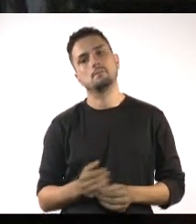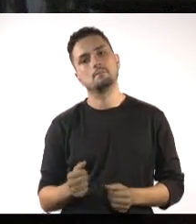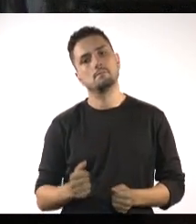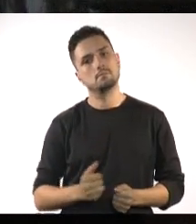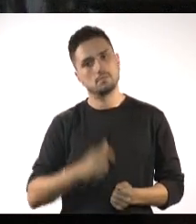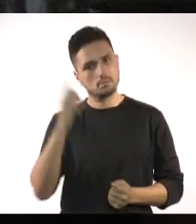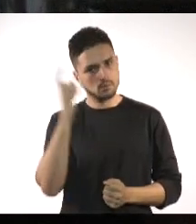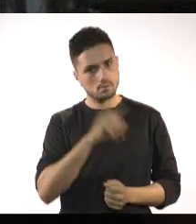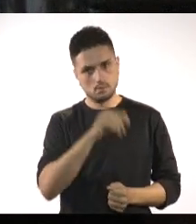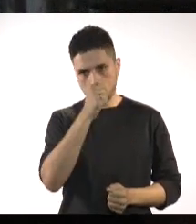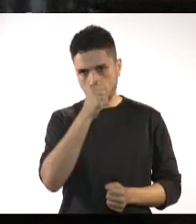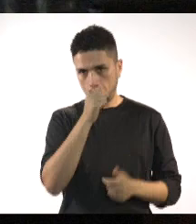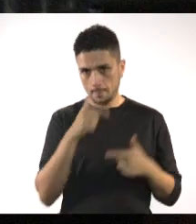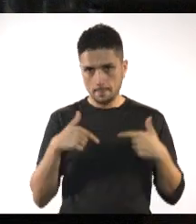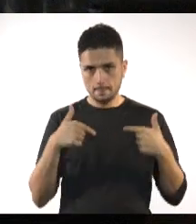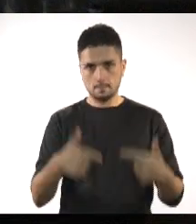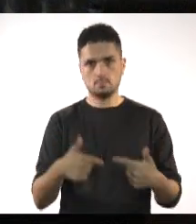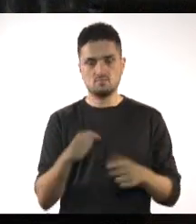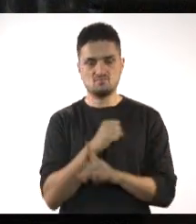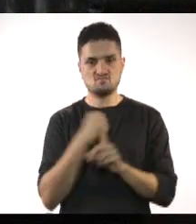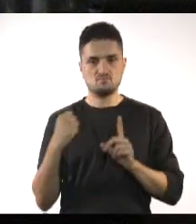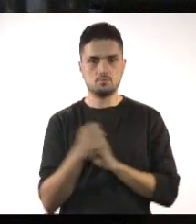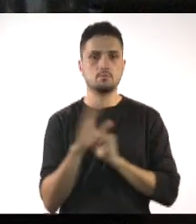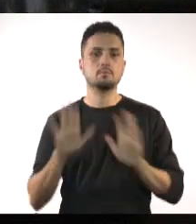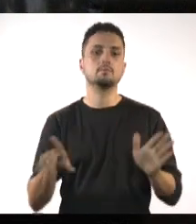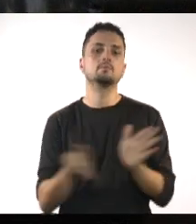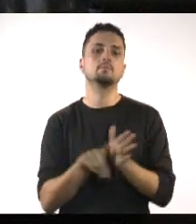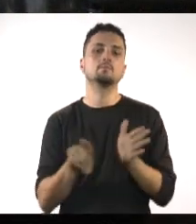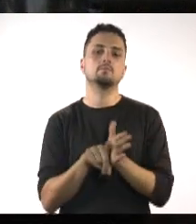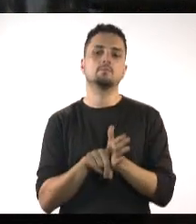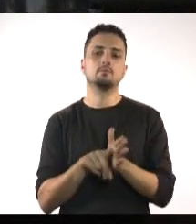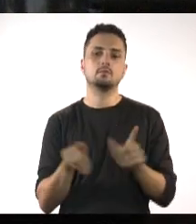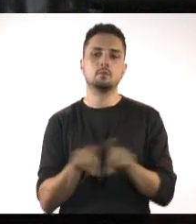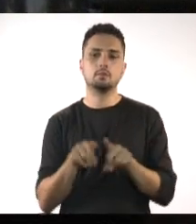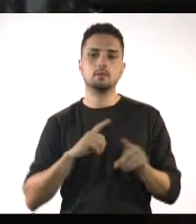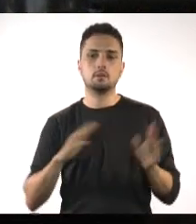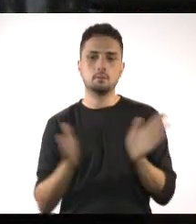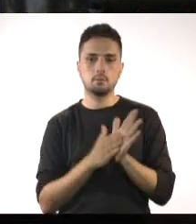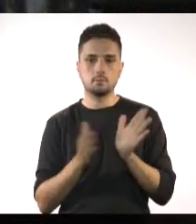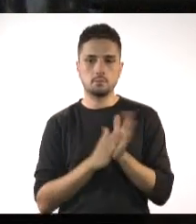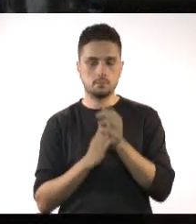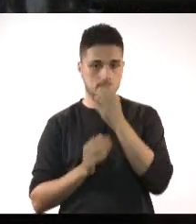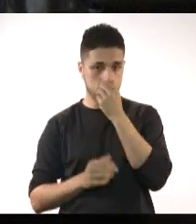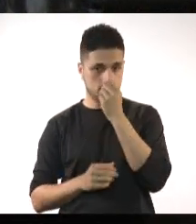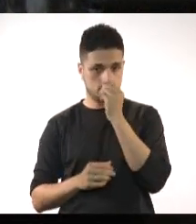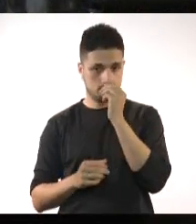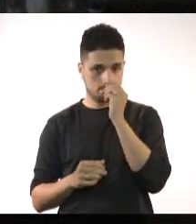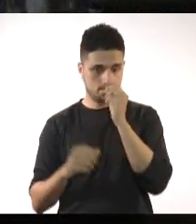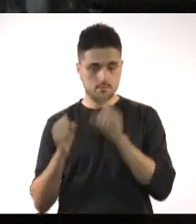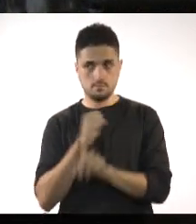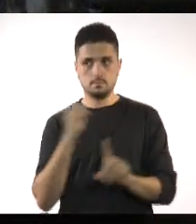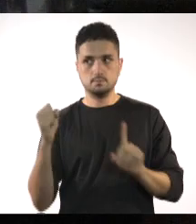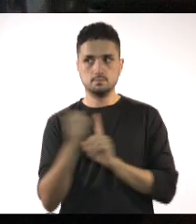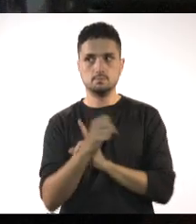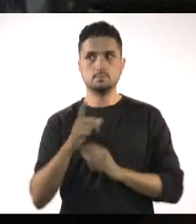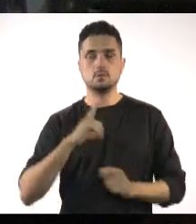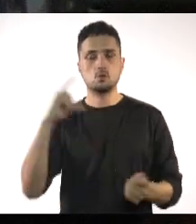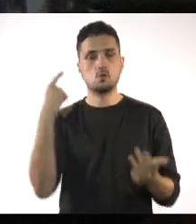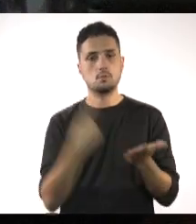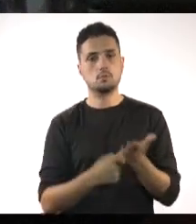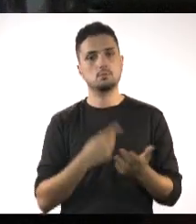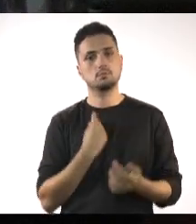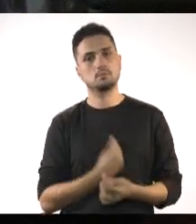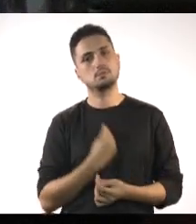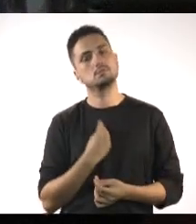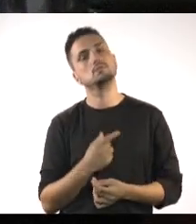e sociais, mas também a igreja propõe à sociedade, vamos ver a importância da vida como dom e o compromisso com a vida, passando por